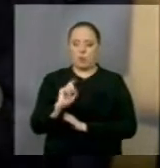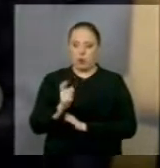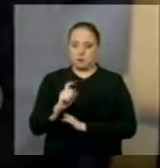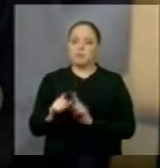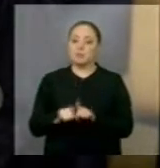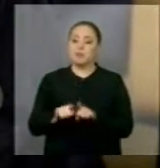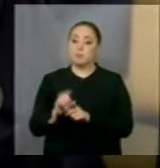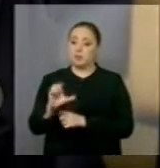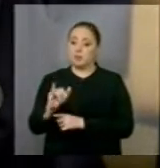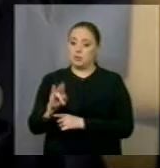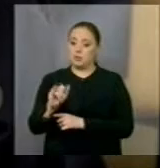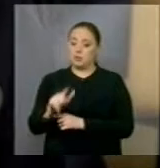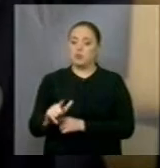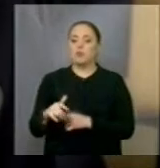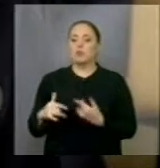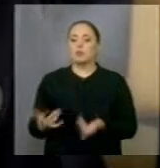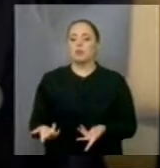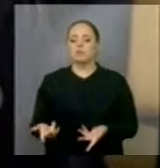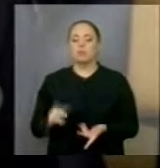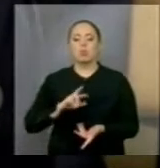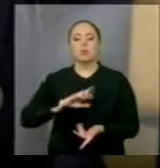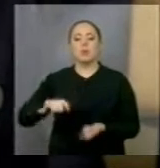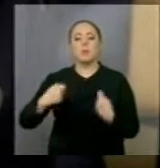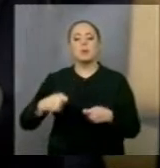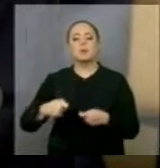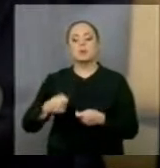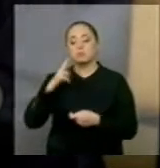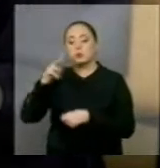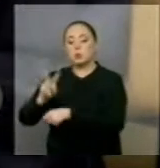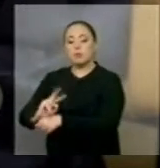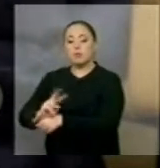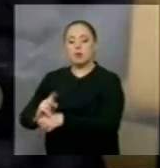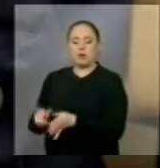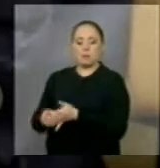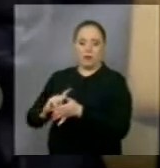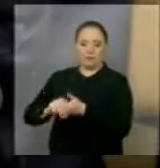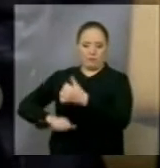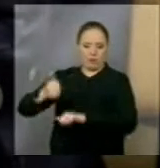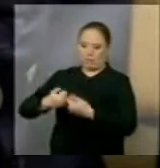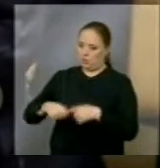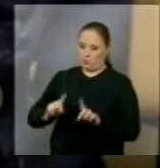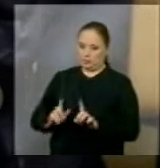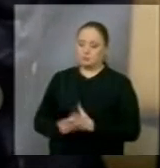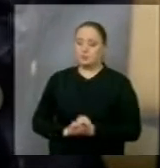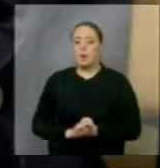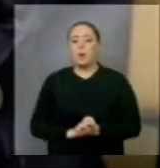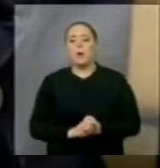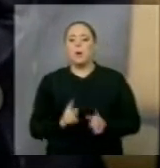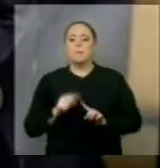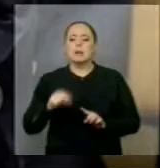civil, dispensada a vistoria prévia. E aqui o ponto que a requerente sustenta, que